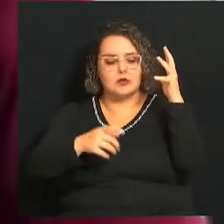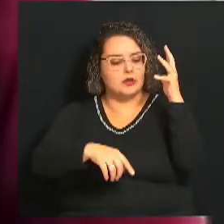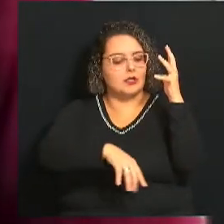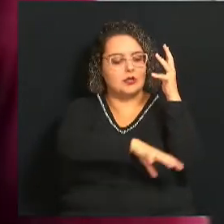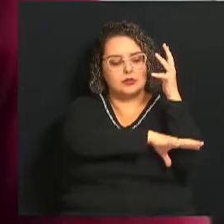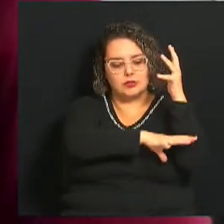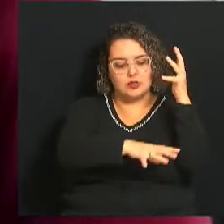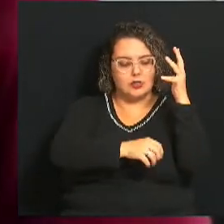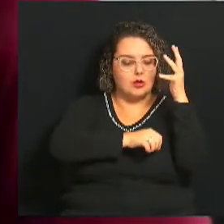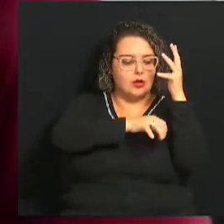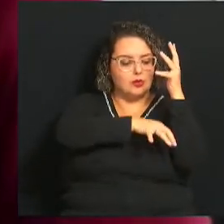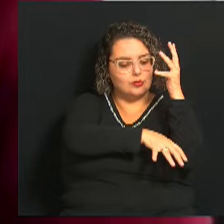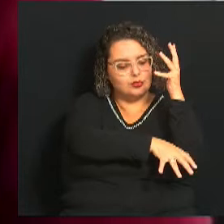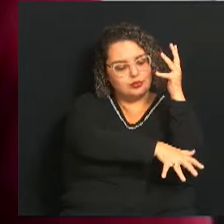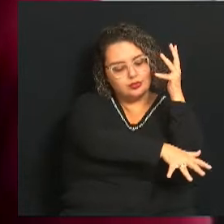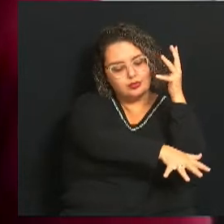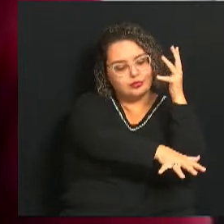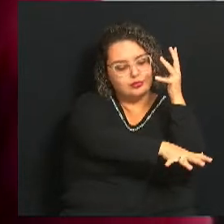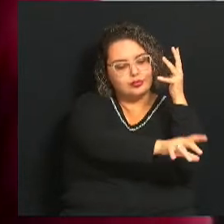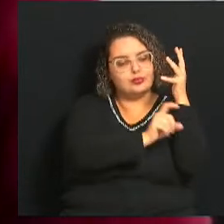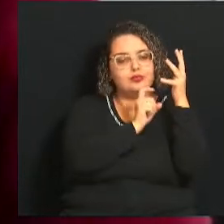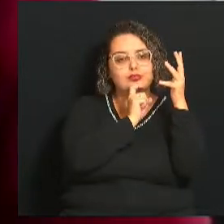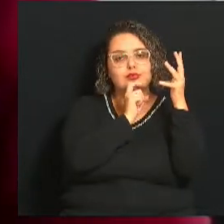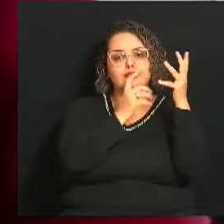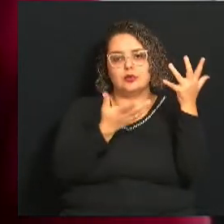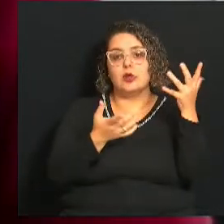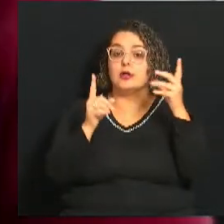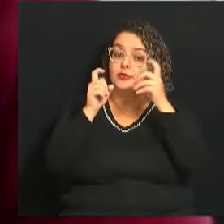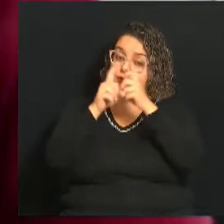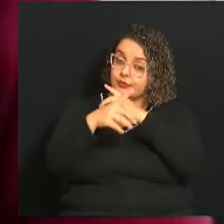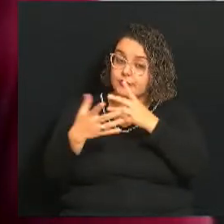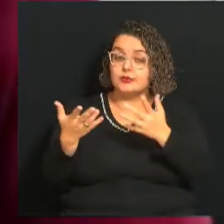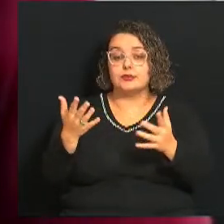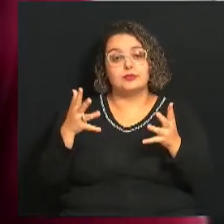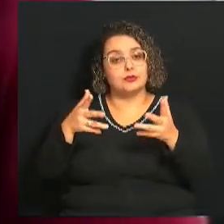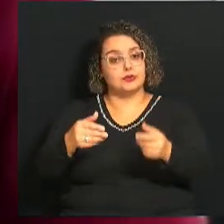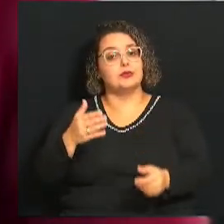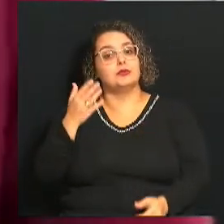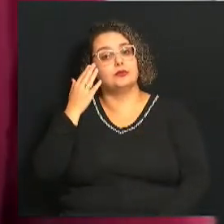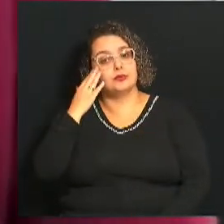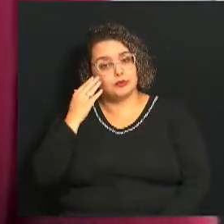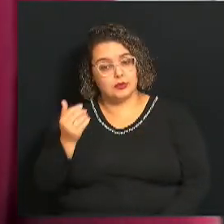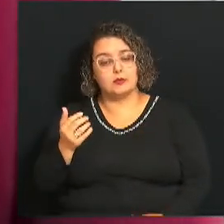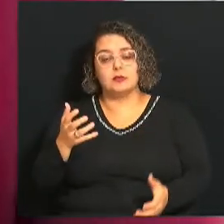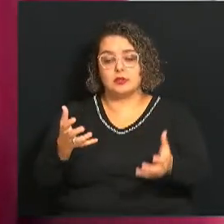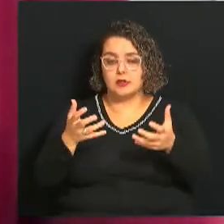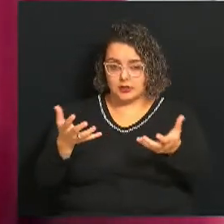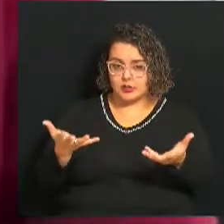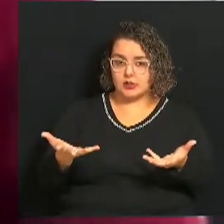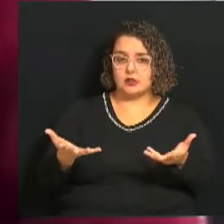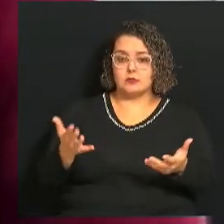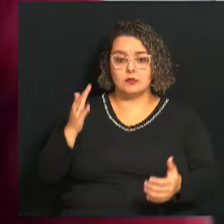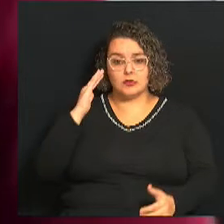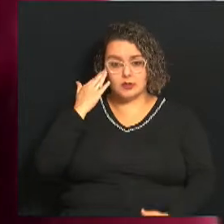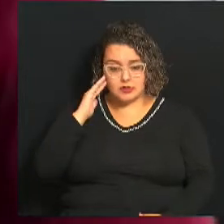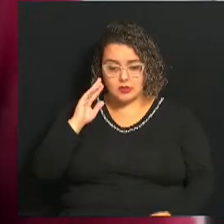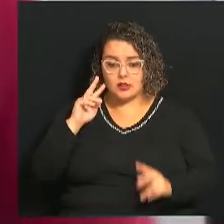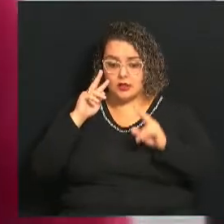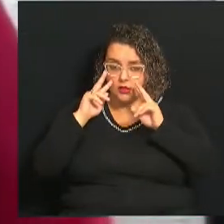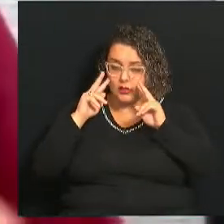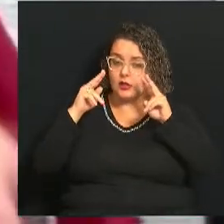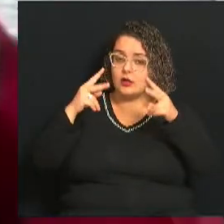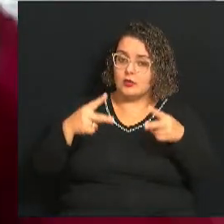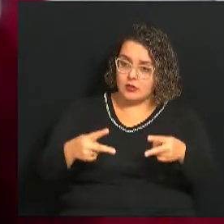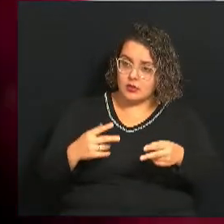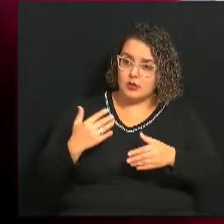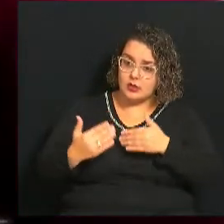de interesse aí é complicado, a gente entende, né? E também reconhece que nesses